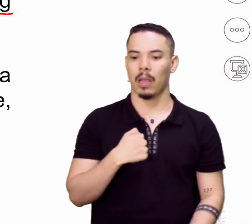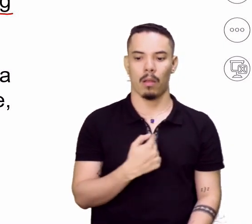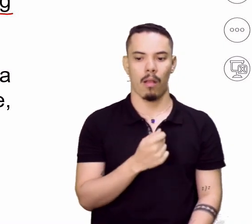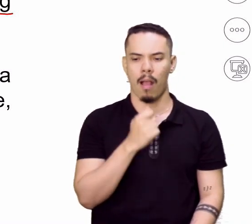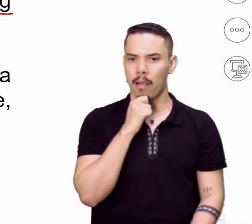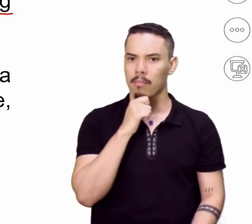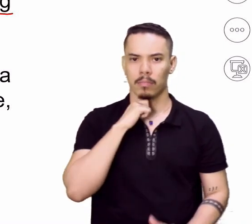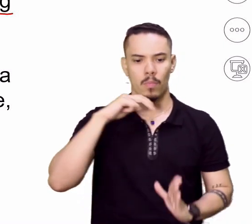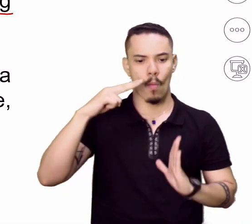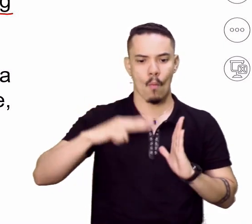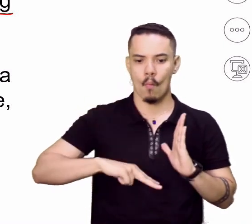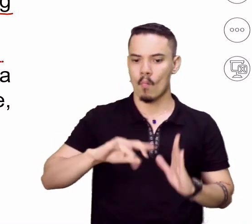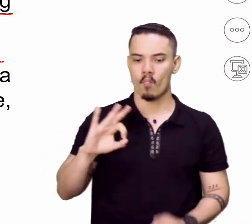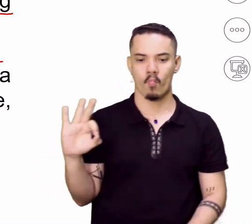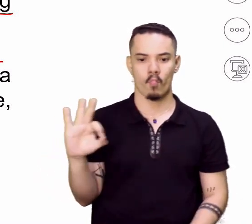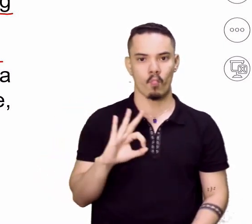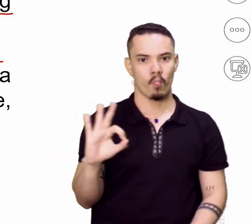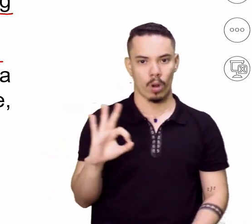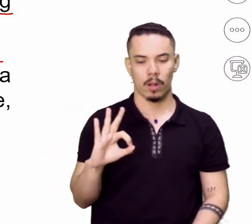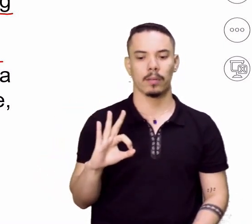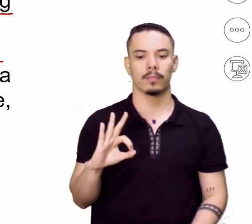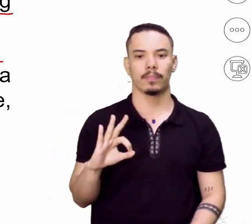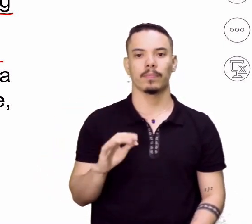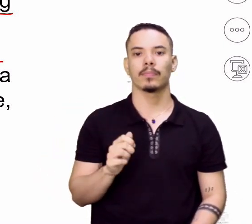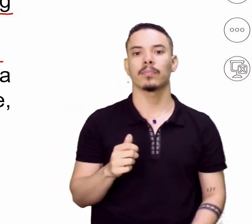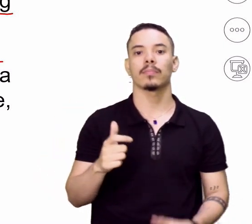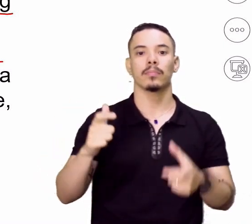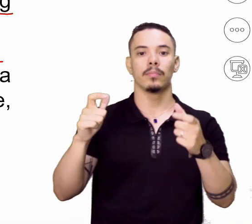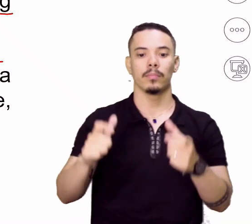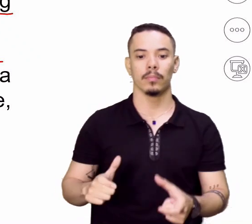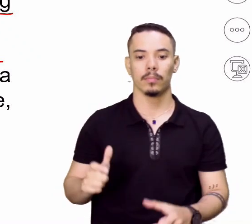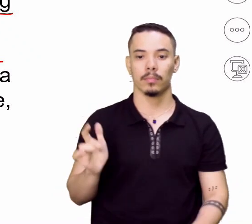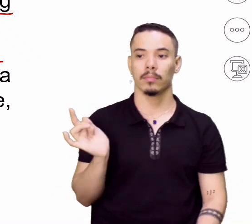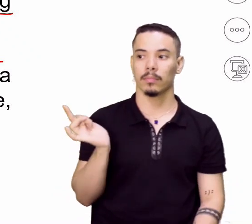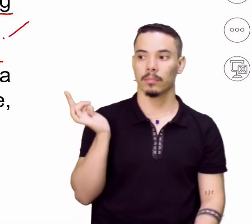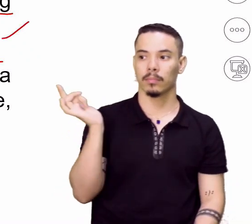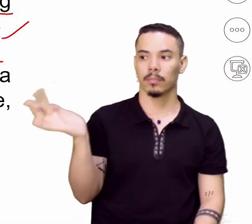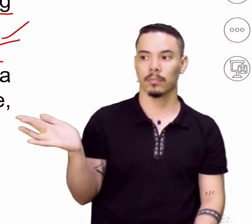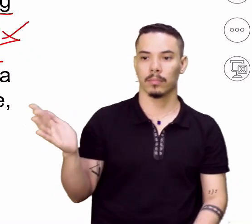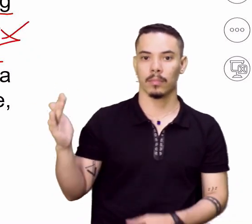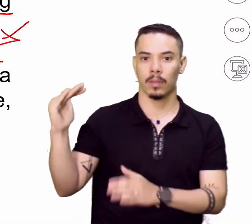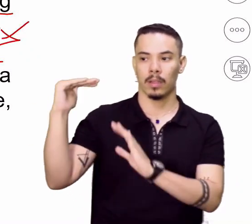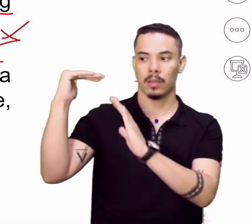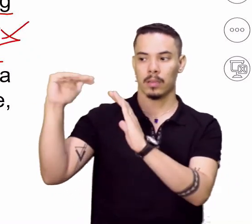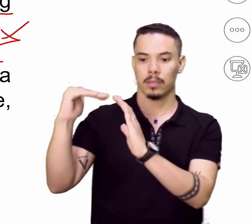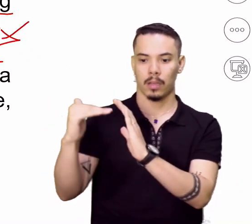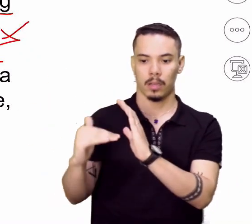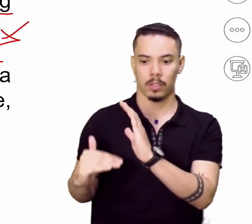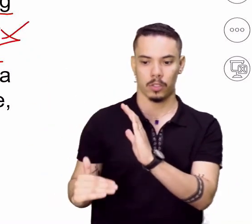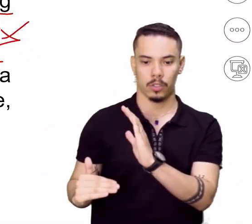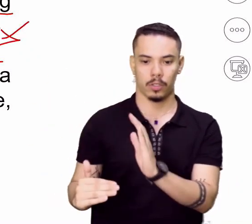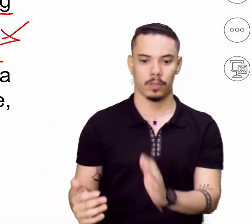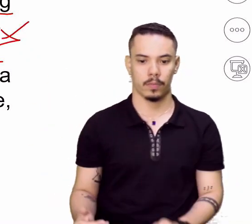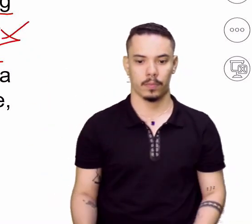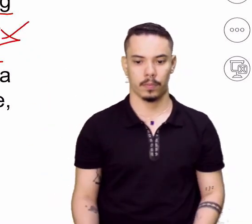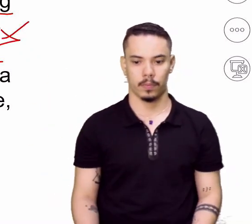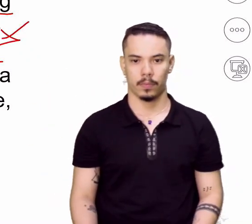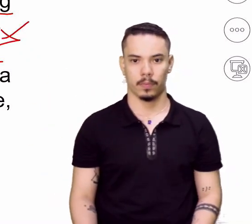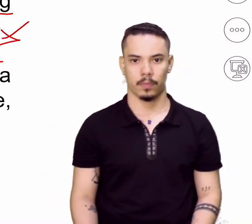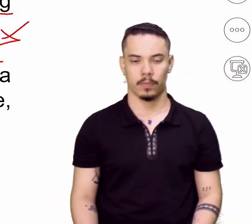tinha lido ainda está na estante ou na prateleira, que é o shelf, também conhecido